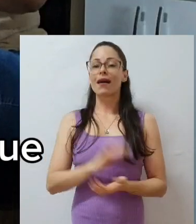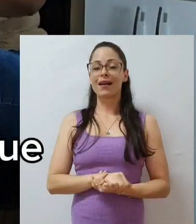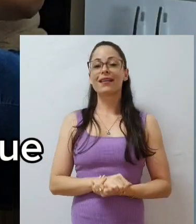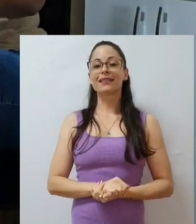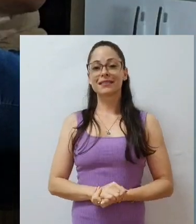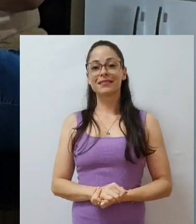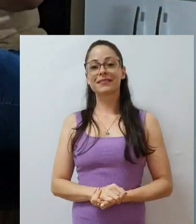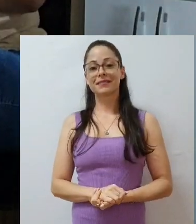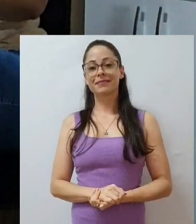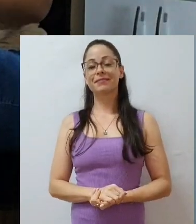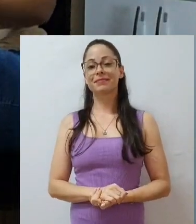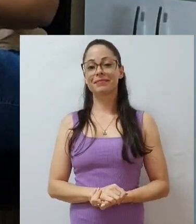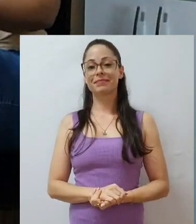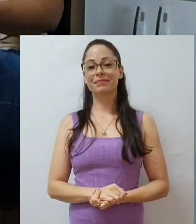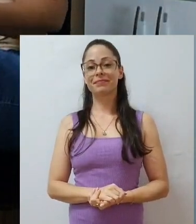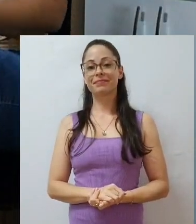né?